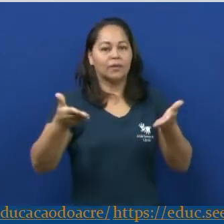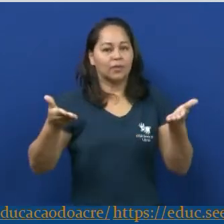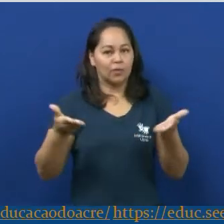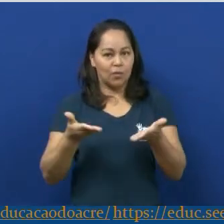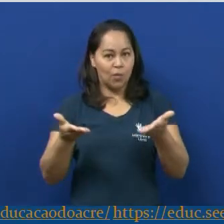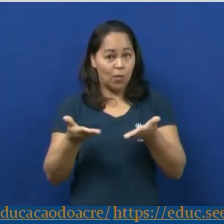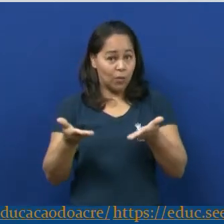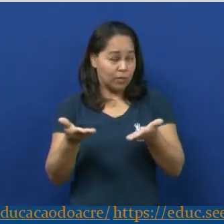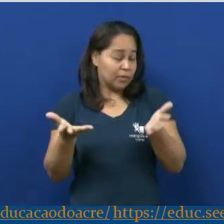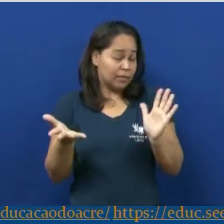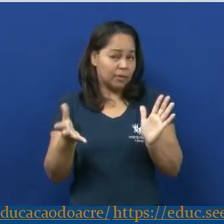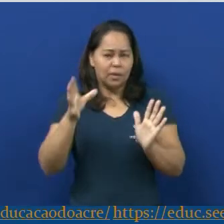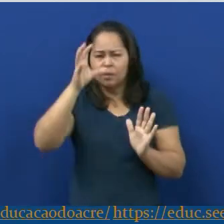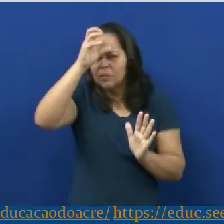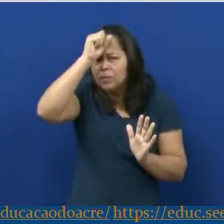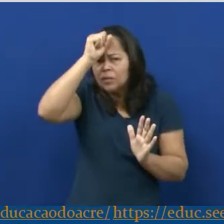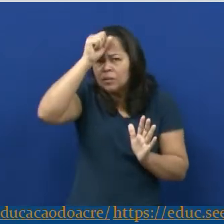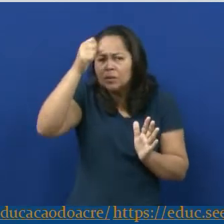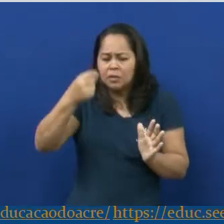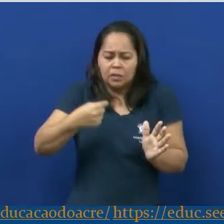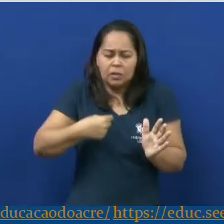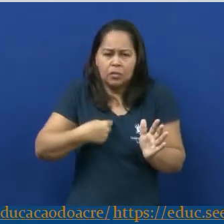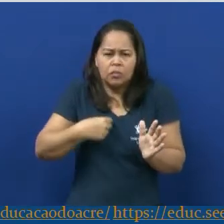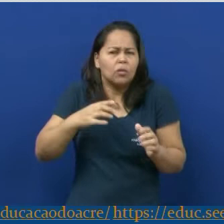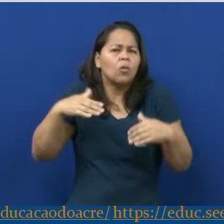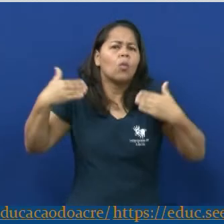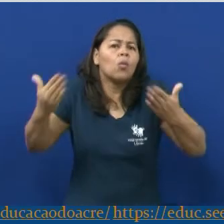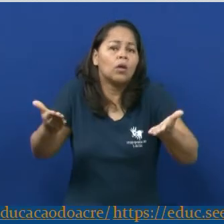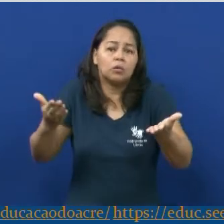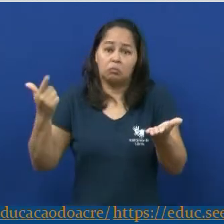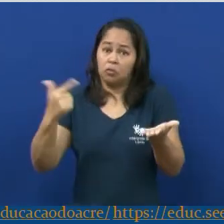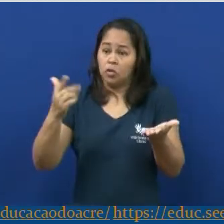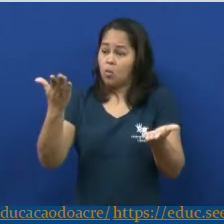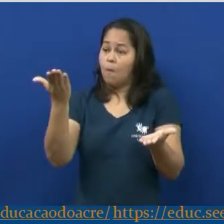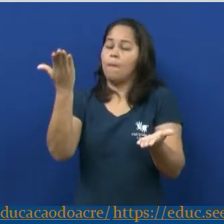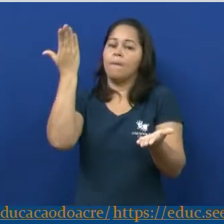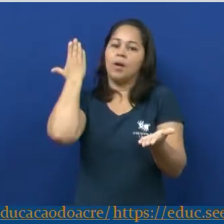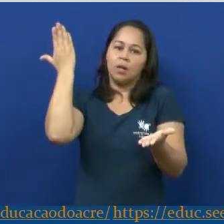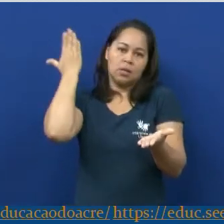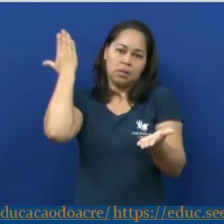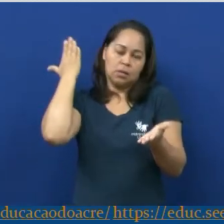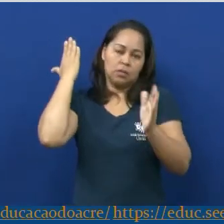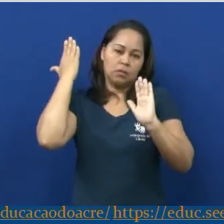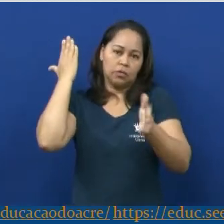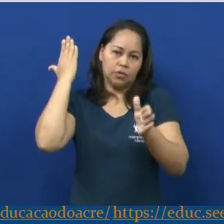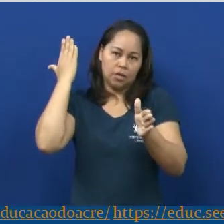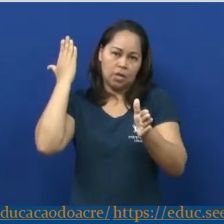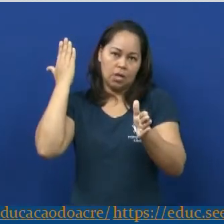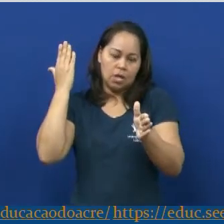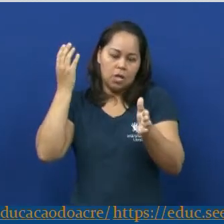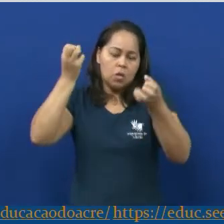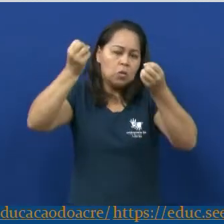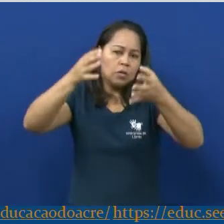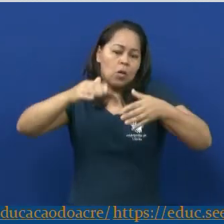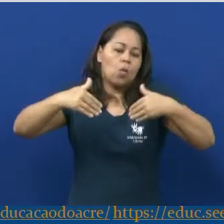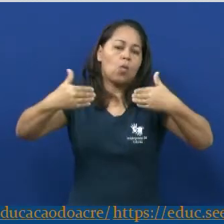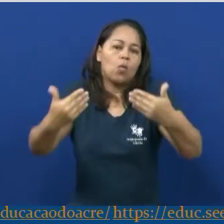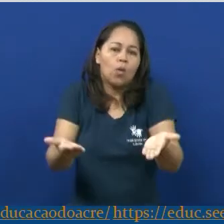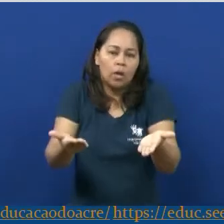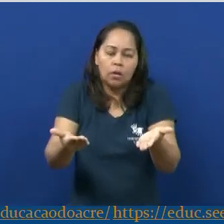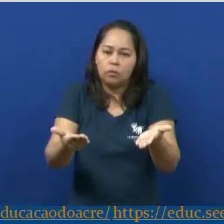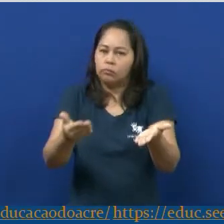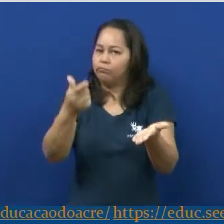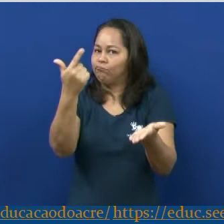hoje eu aprendi quando não sei que o meu passado aprende mas não disse quando